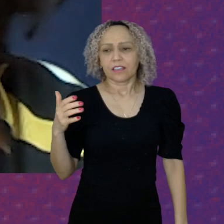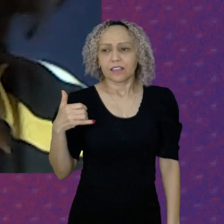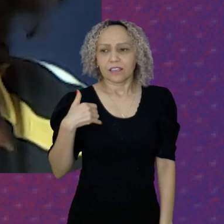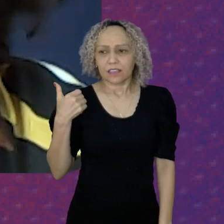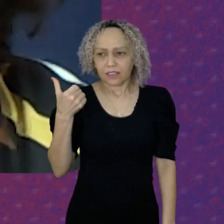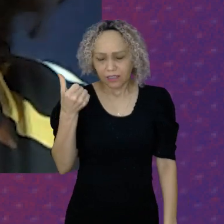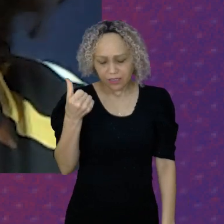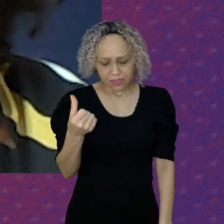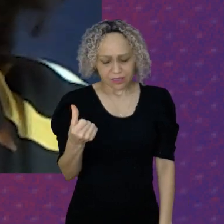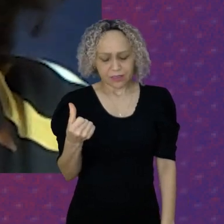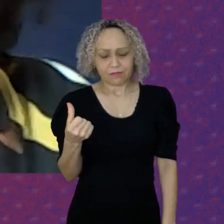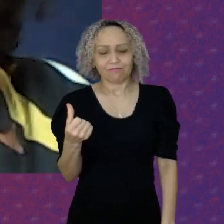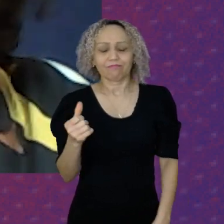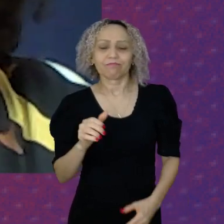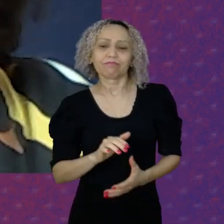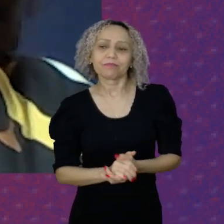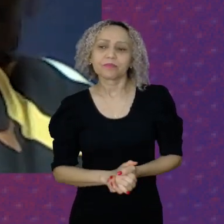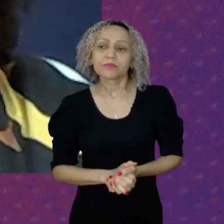famílias.